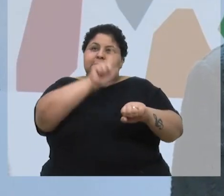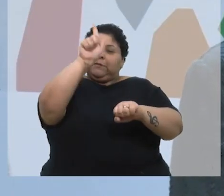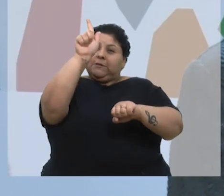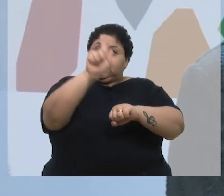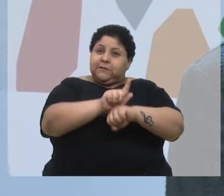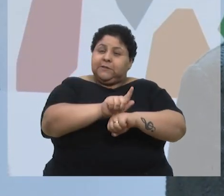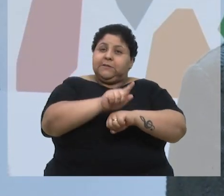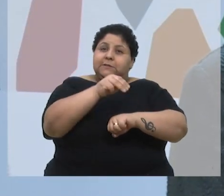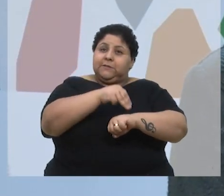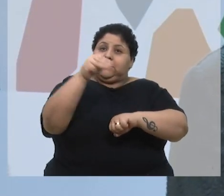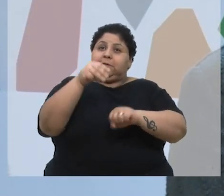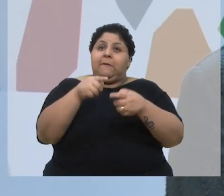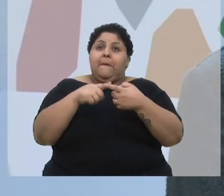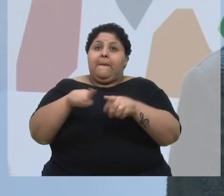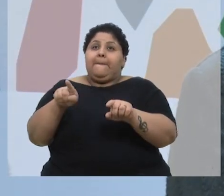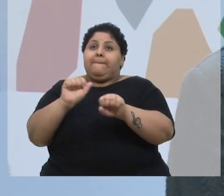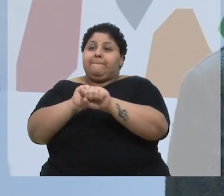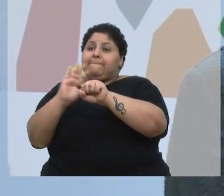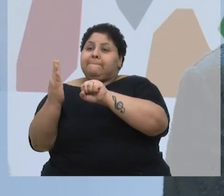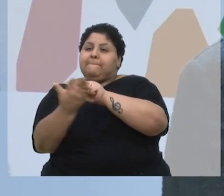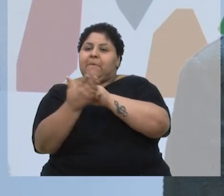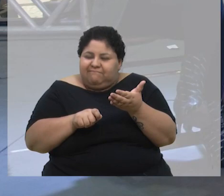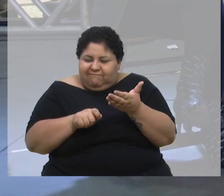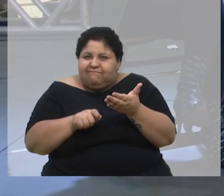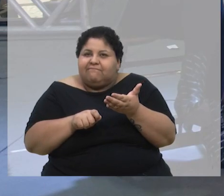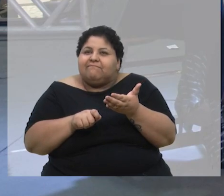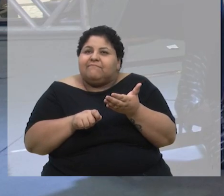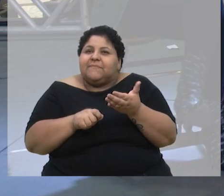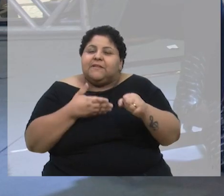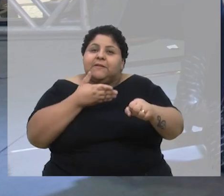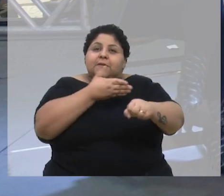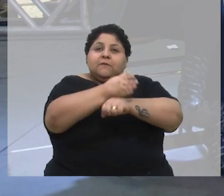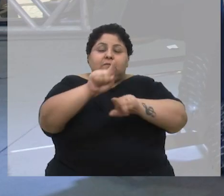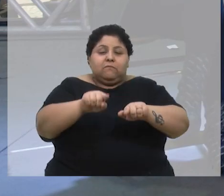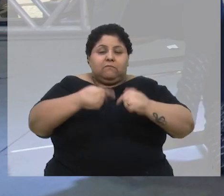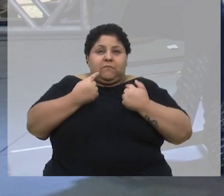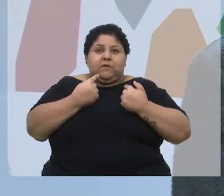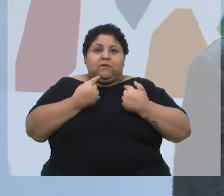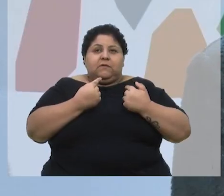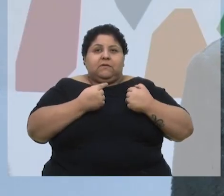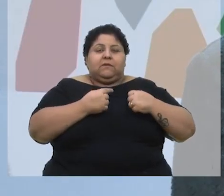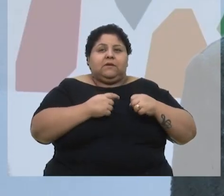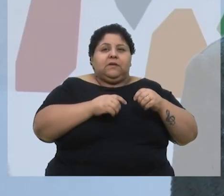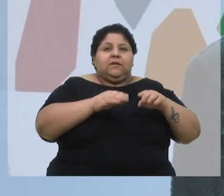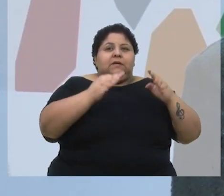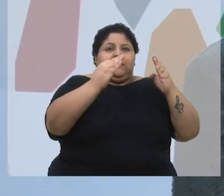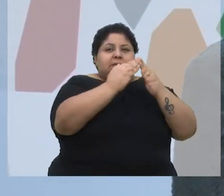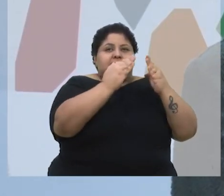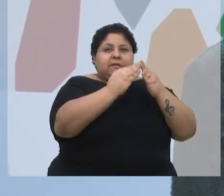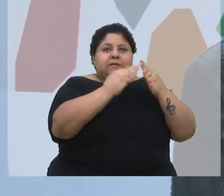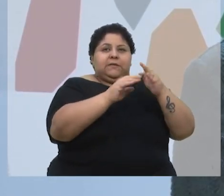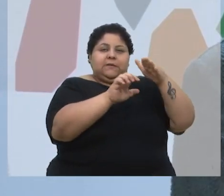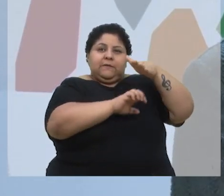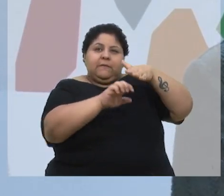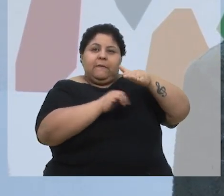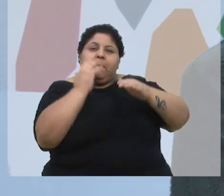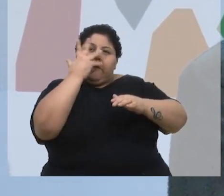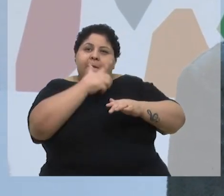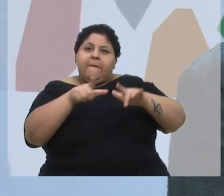leitura e a produção literária. E justamente para falar sobre produção literária, que eu estou aqui acompanhada por duas